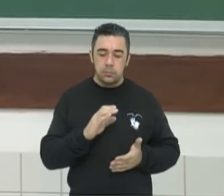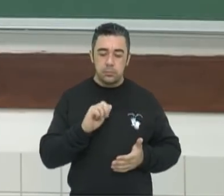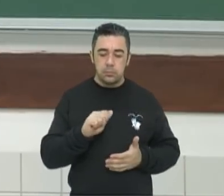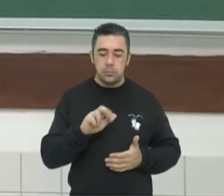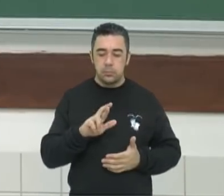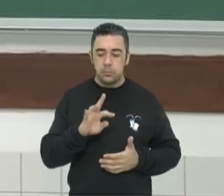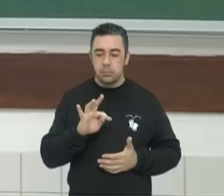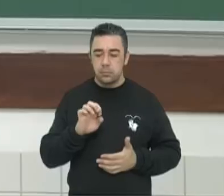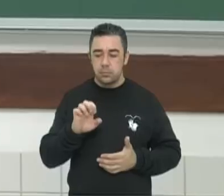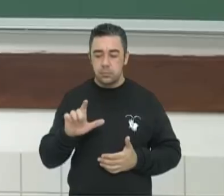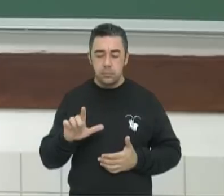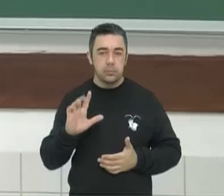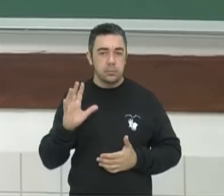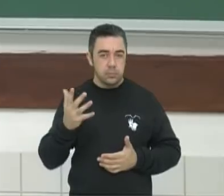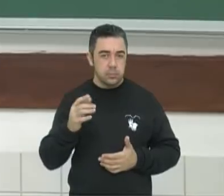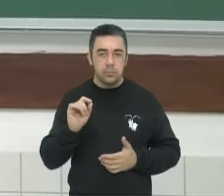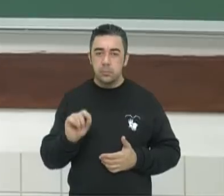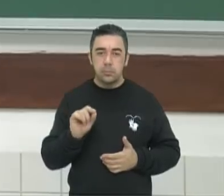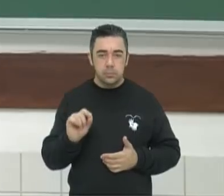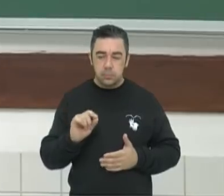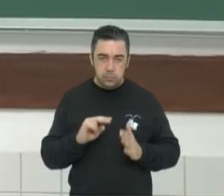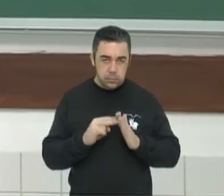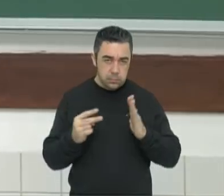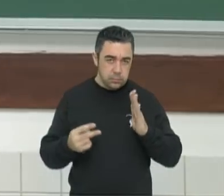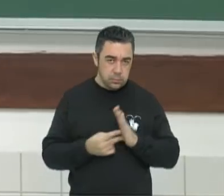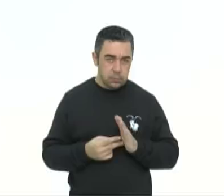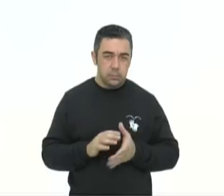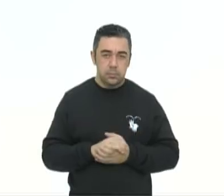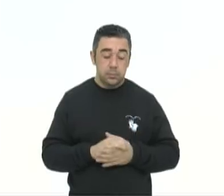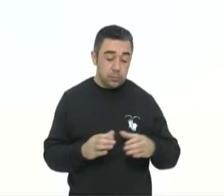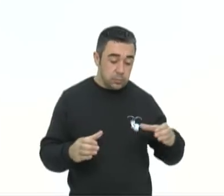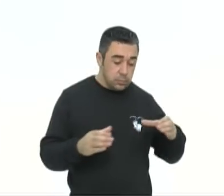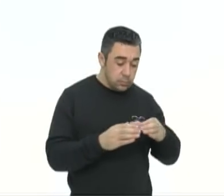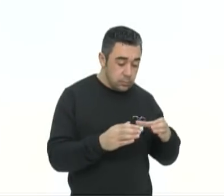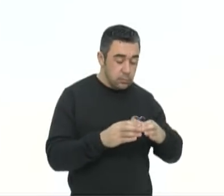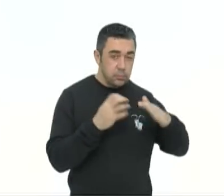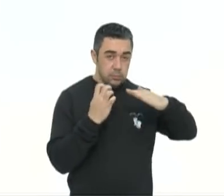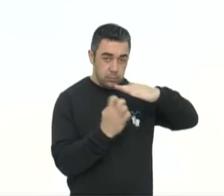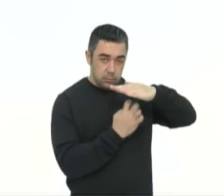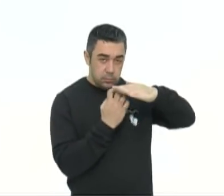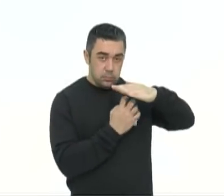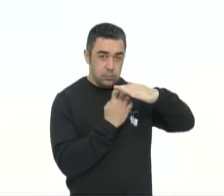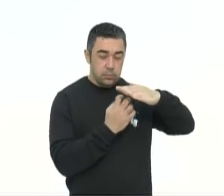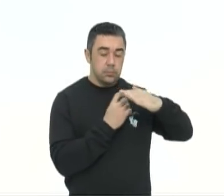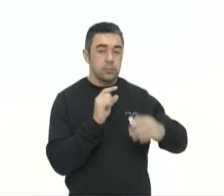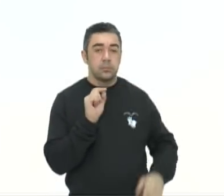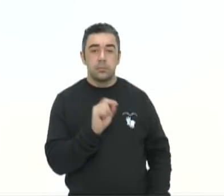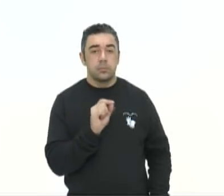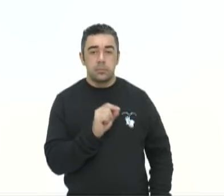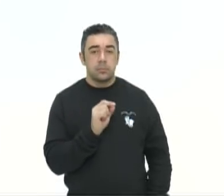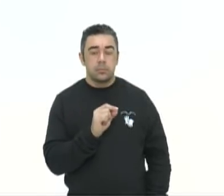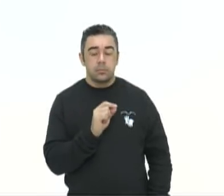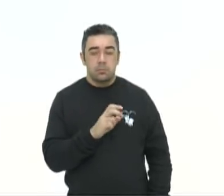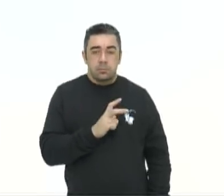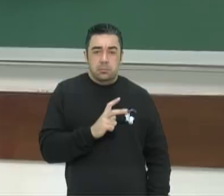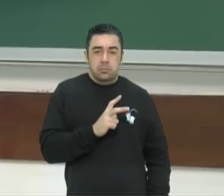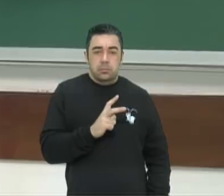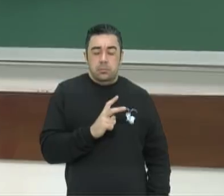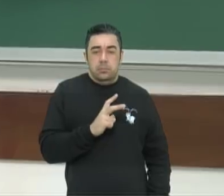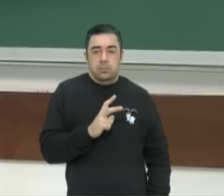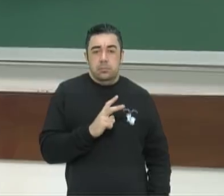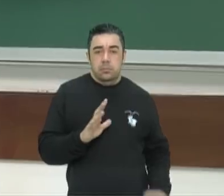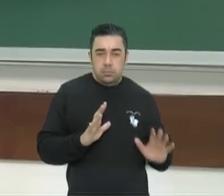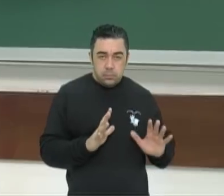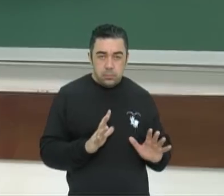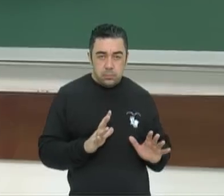era muito comum, ou seja, vamos relembrar aqui, um conjunto de empresas autônomas, ou seja, empresas